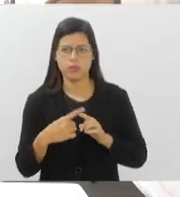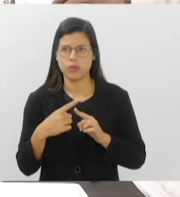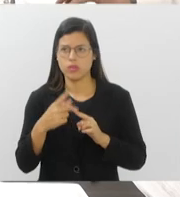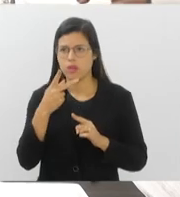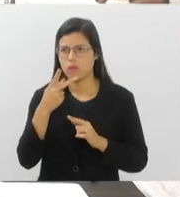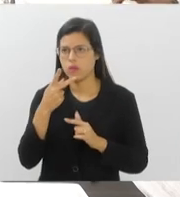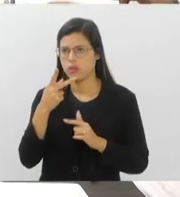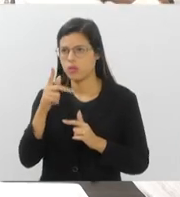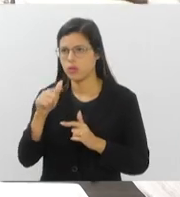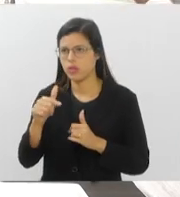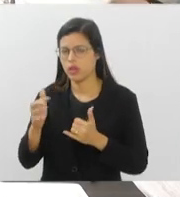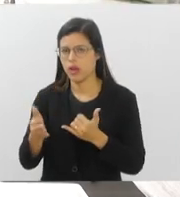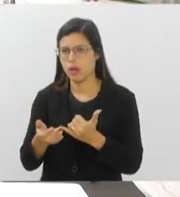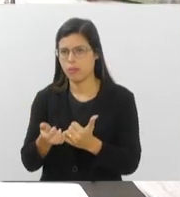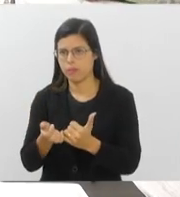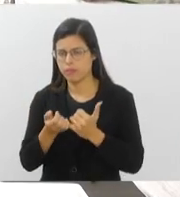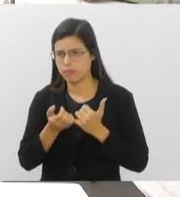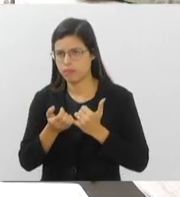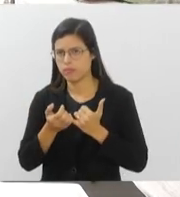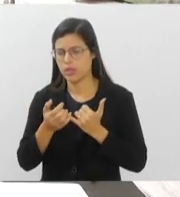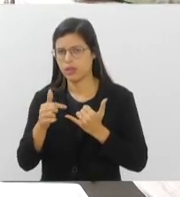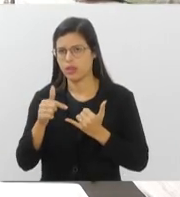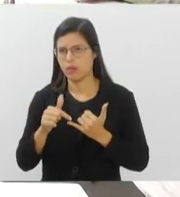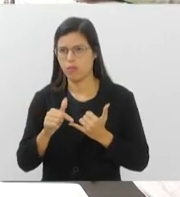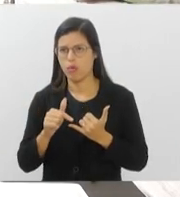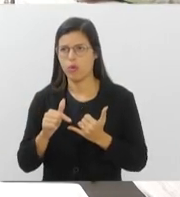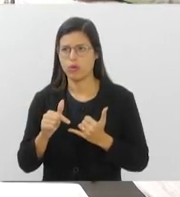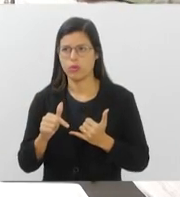e imaterial. Material de emenda 3.